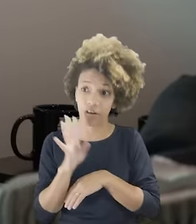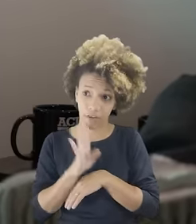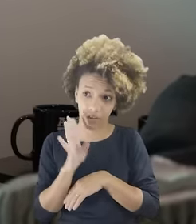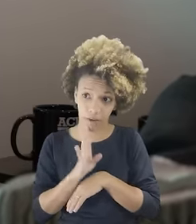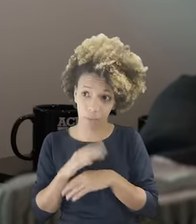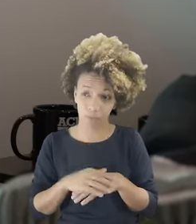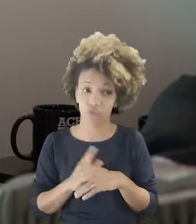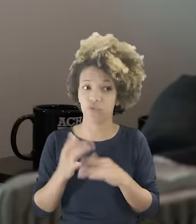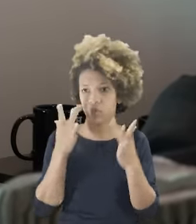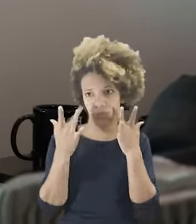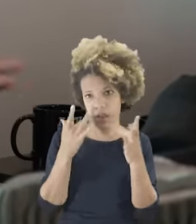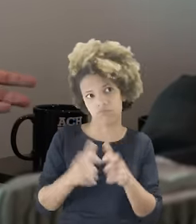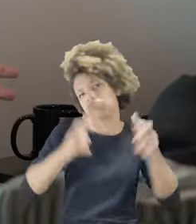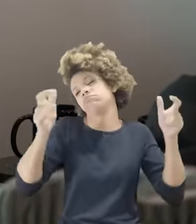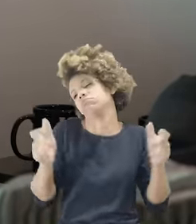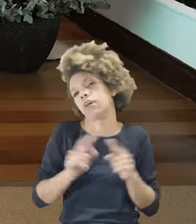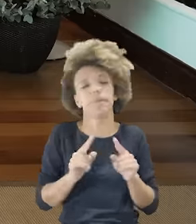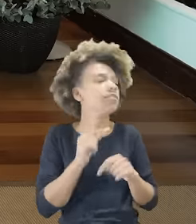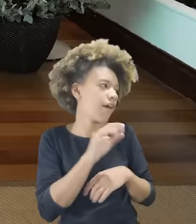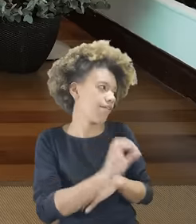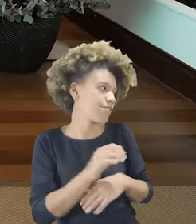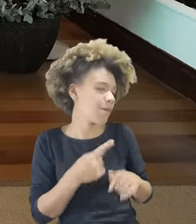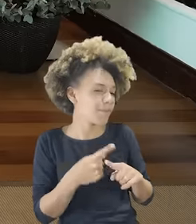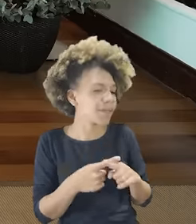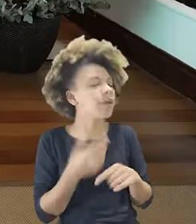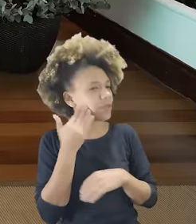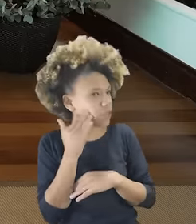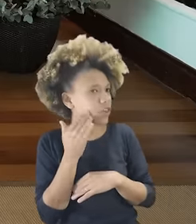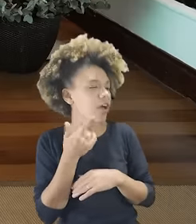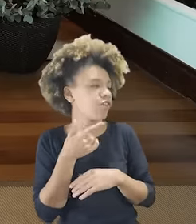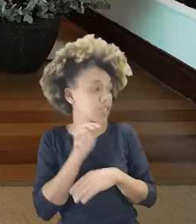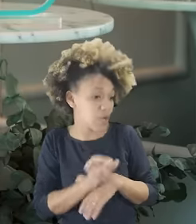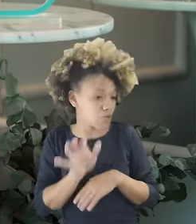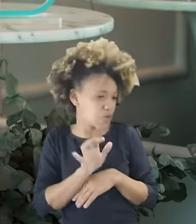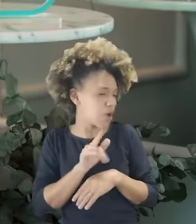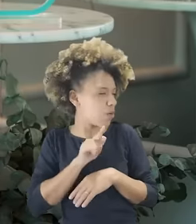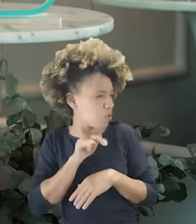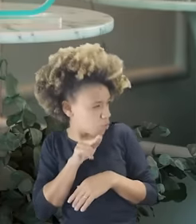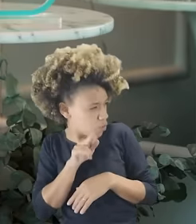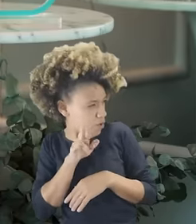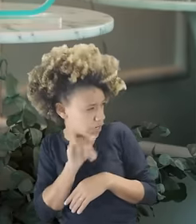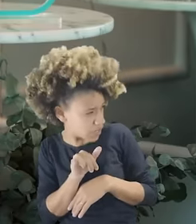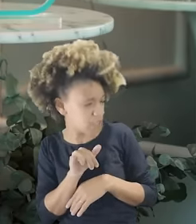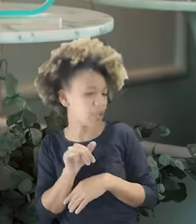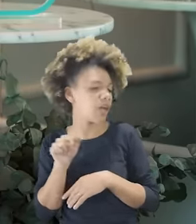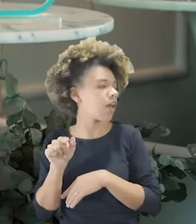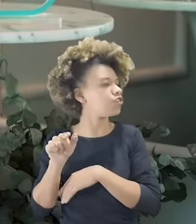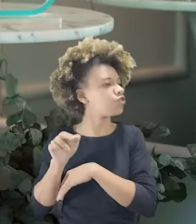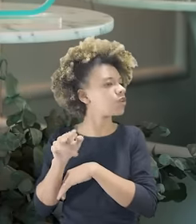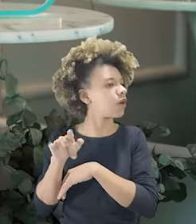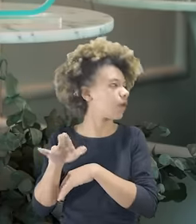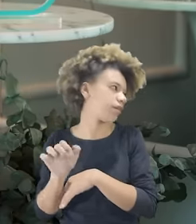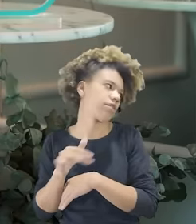foi super bacana não foi teatros imensos você é um cara meio Regional é tipo guri o guri